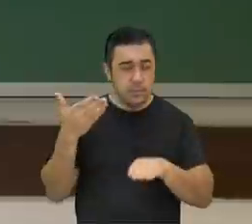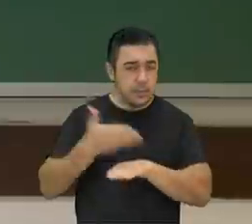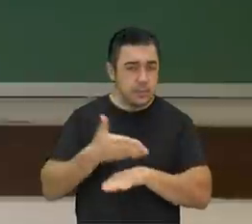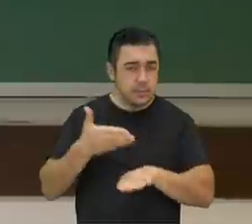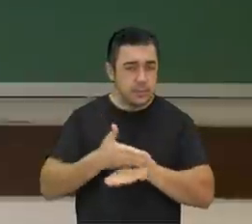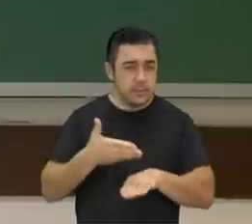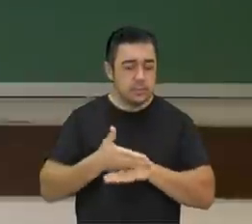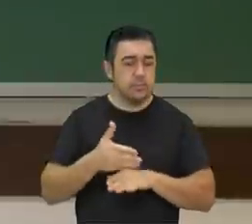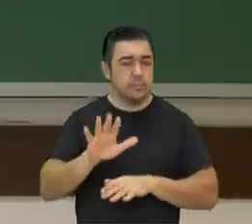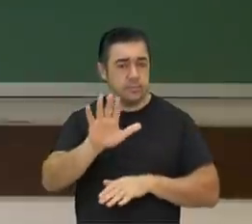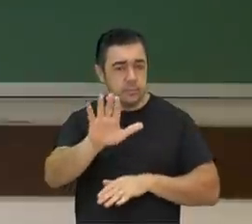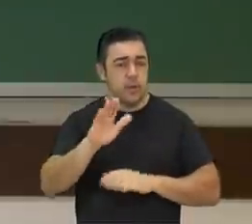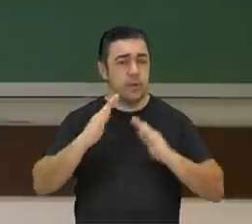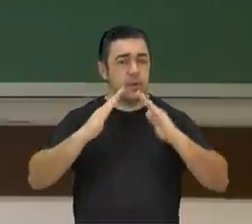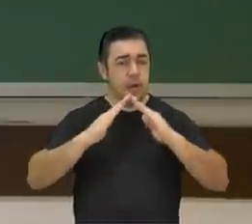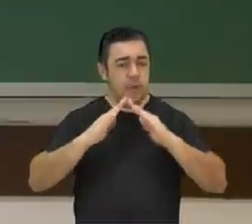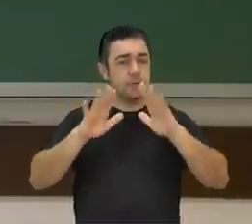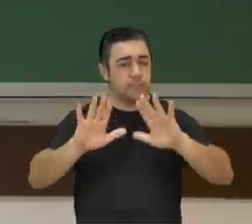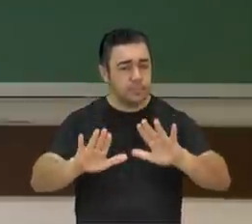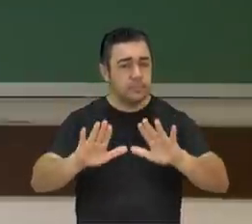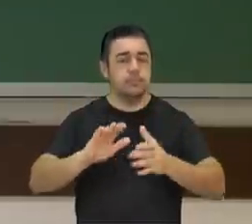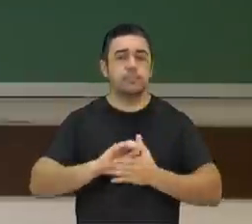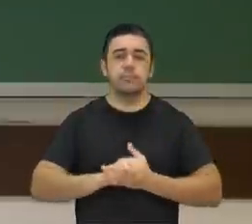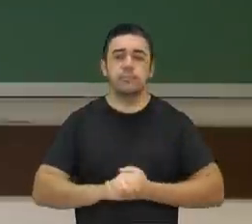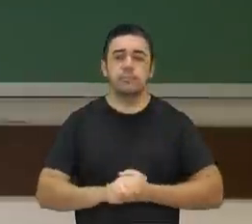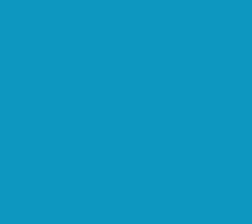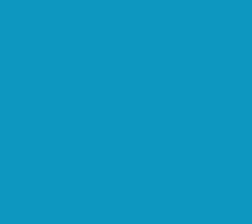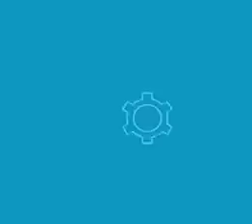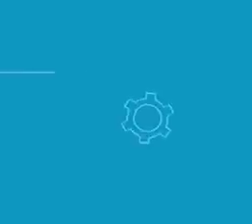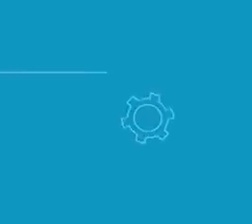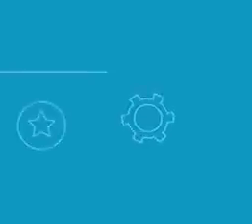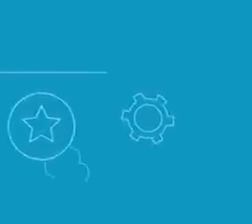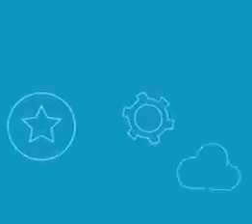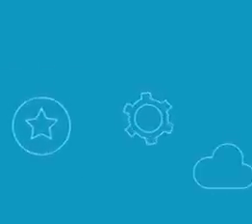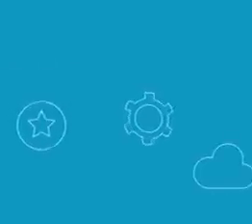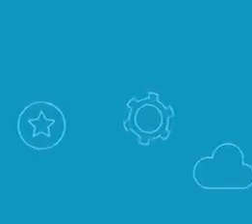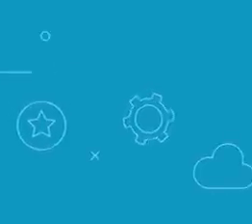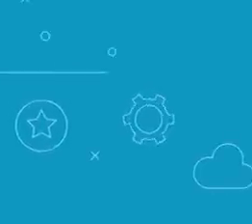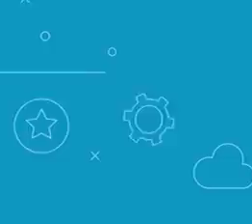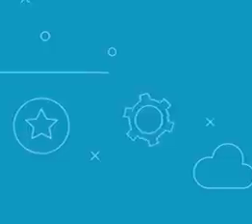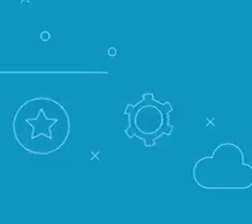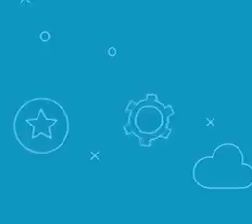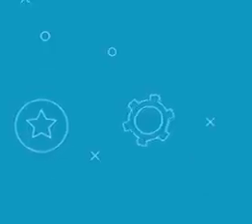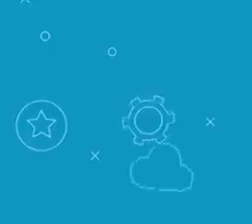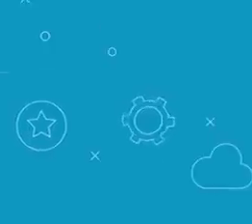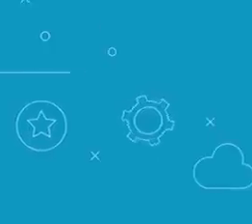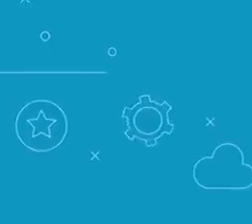todos, né, e fiquem em casa se puderem.